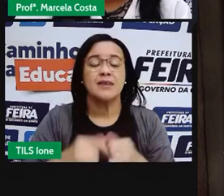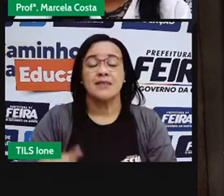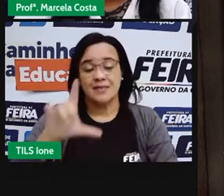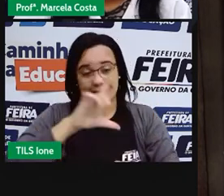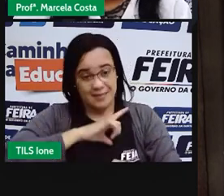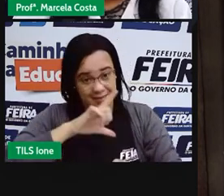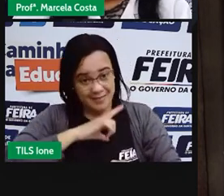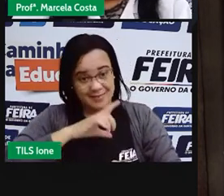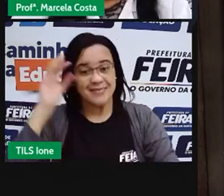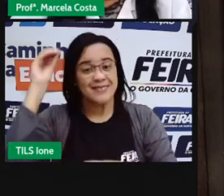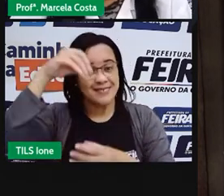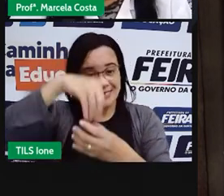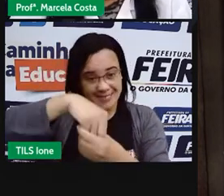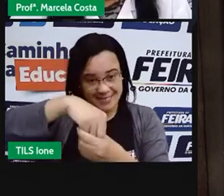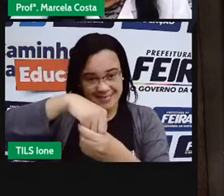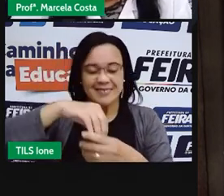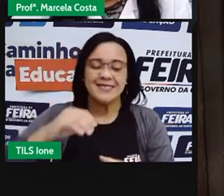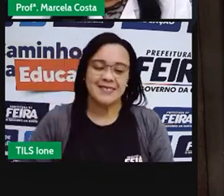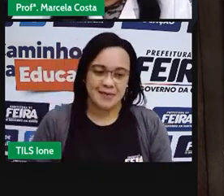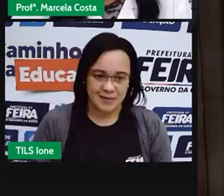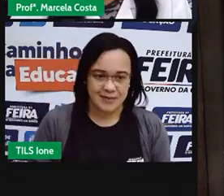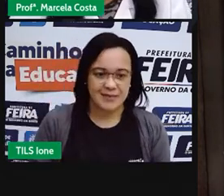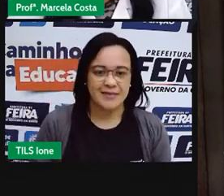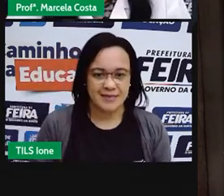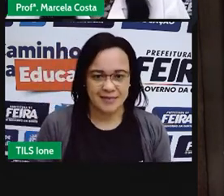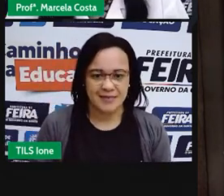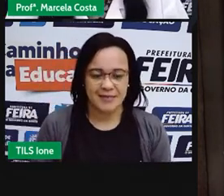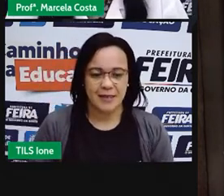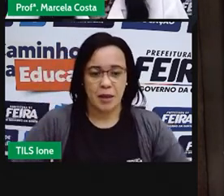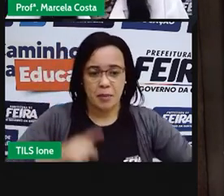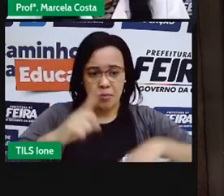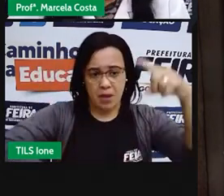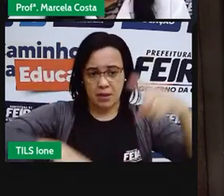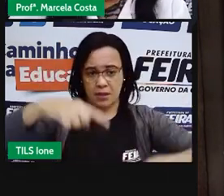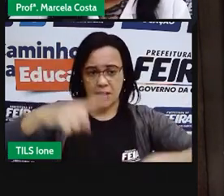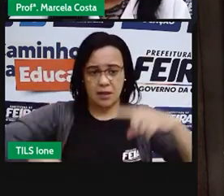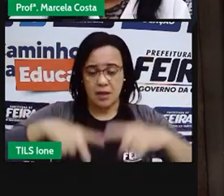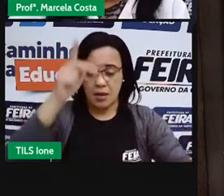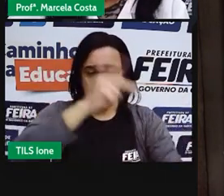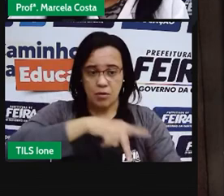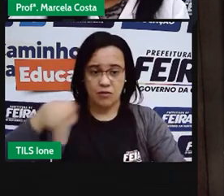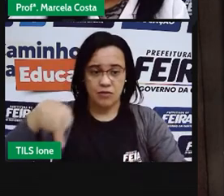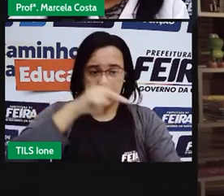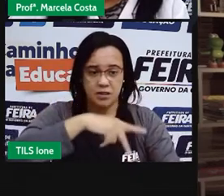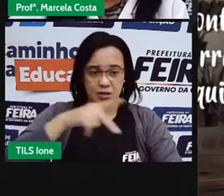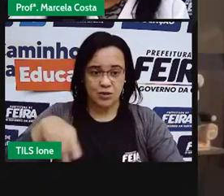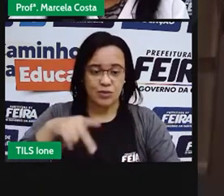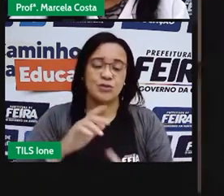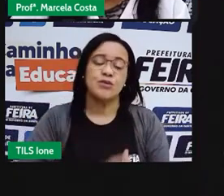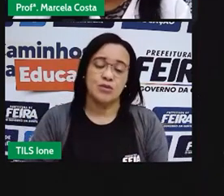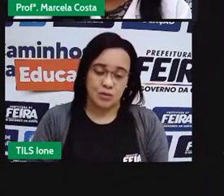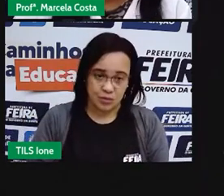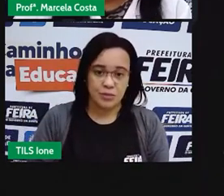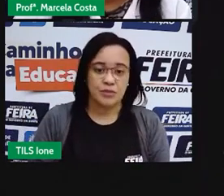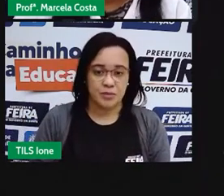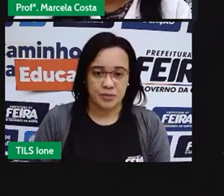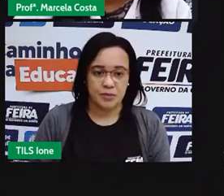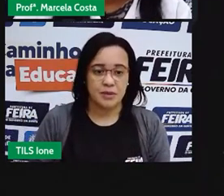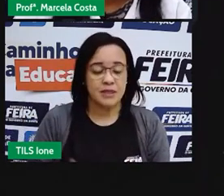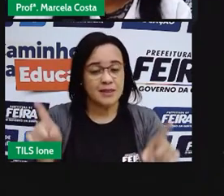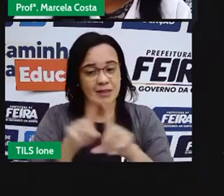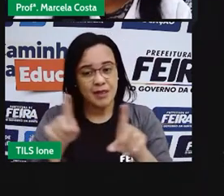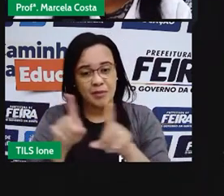Tem material para professores, gestores e tem materiais para pais